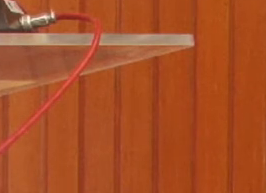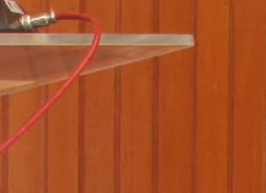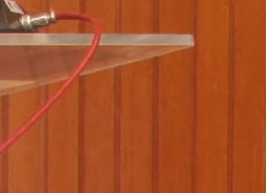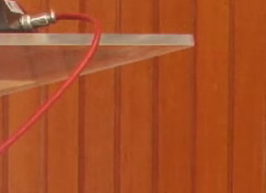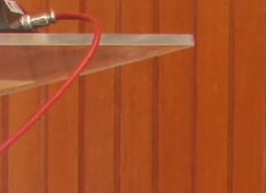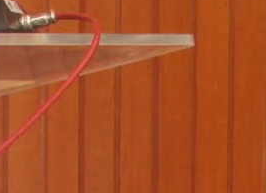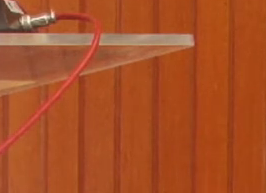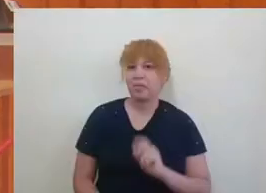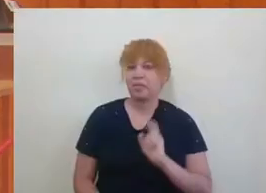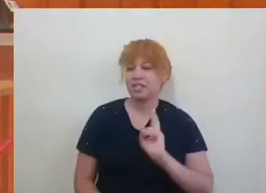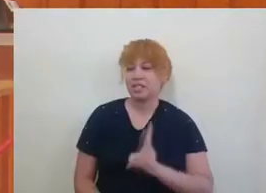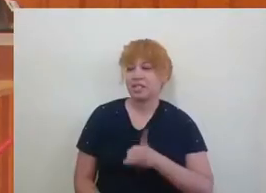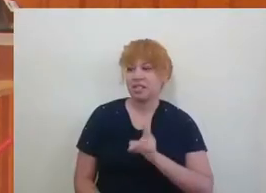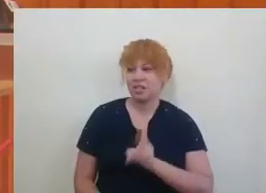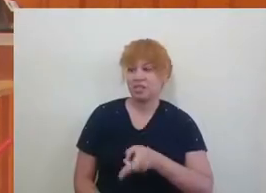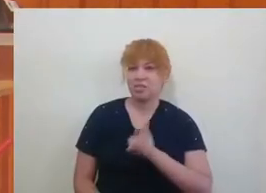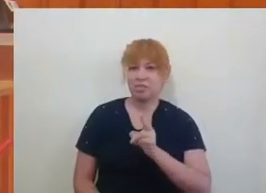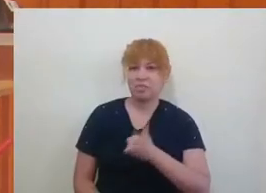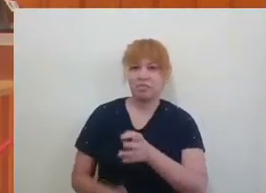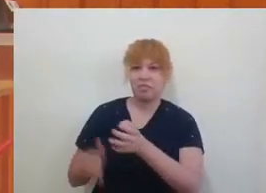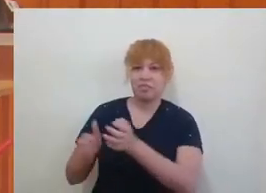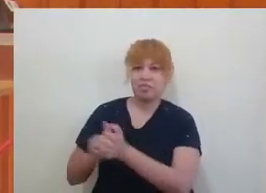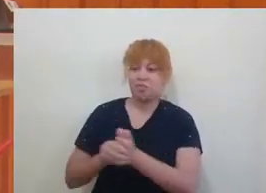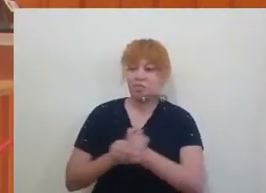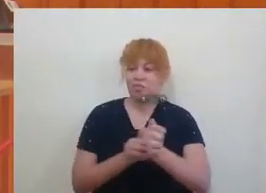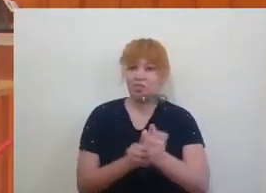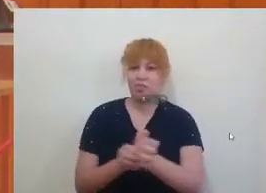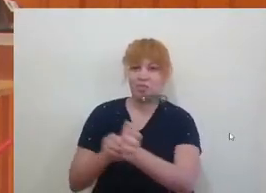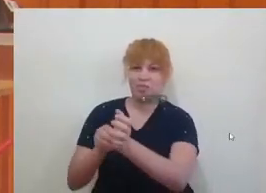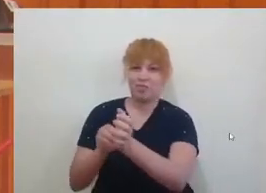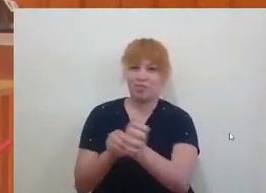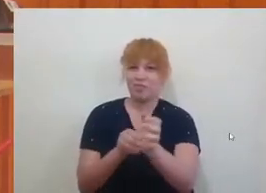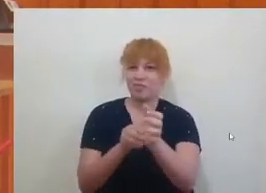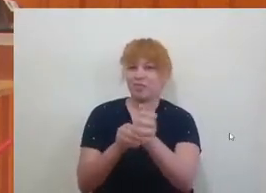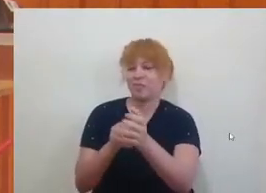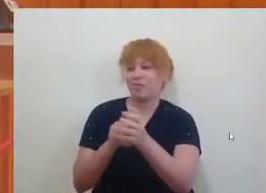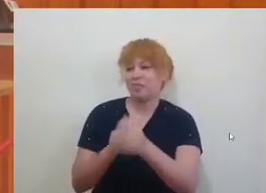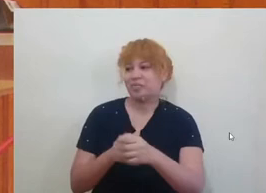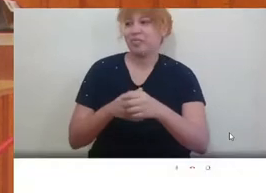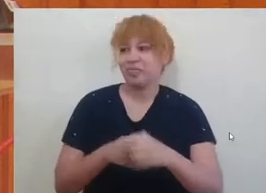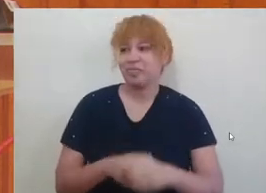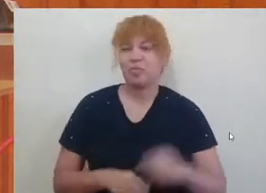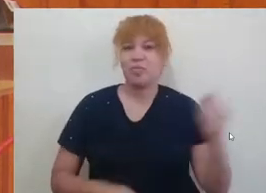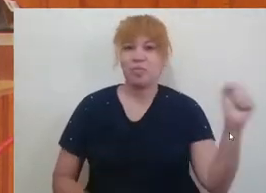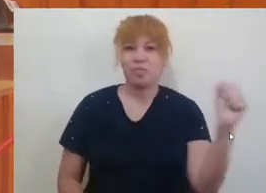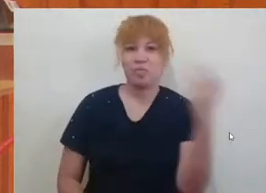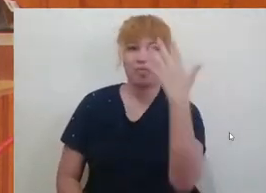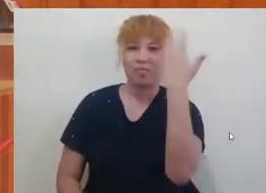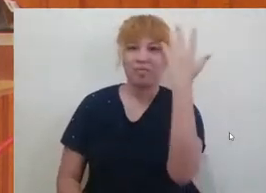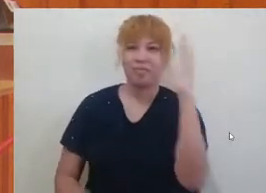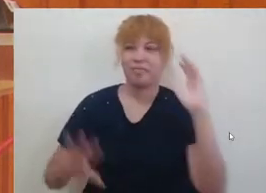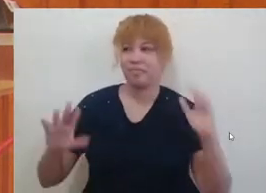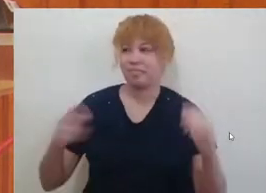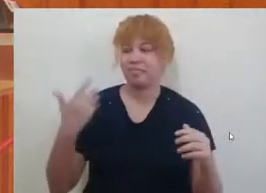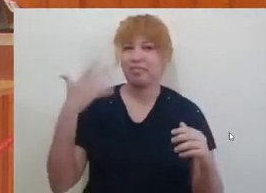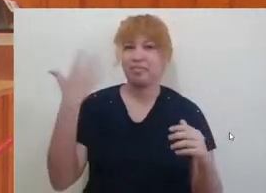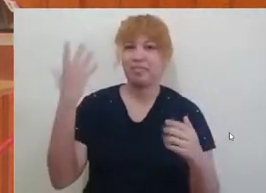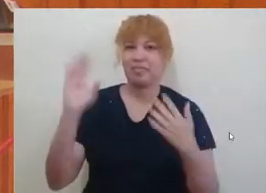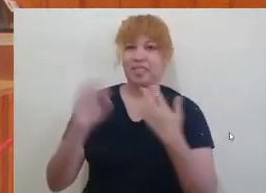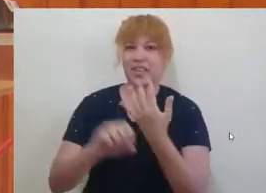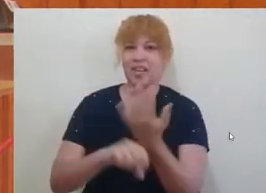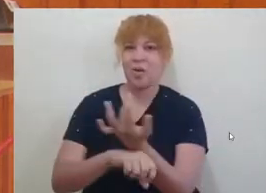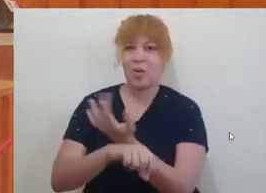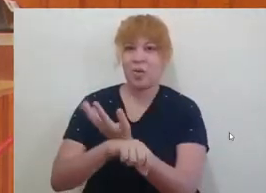de confirmação de presença, que está disponível no chat. É por meio dessa confirmação que será gerado